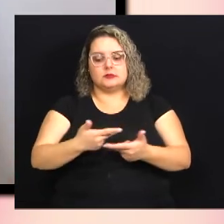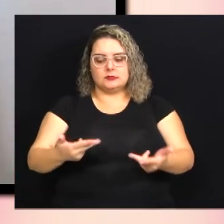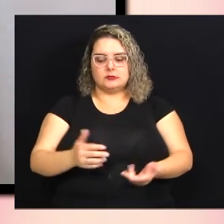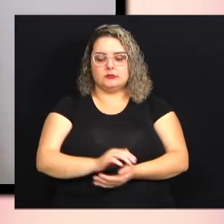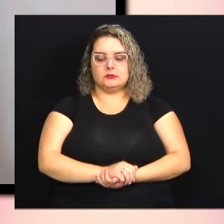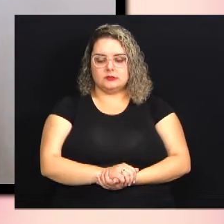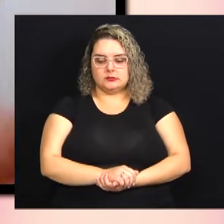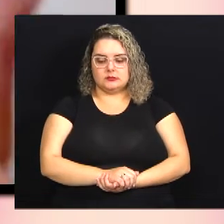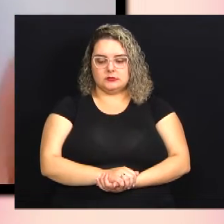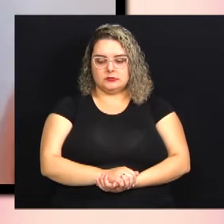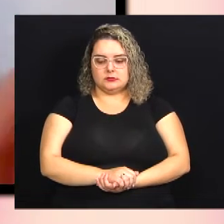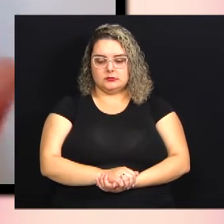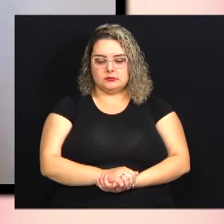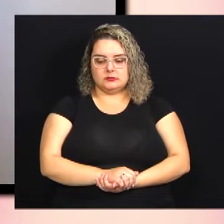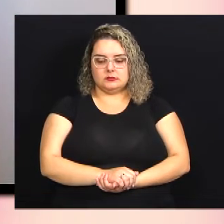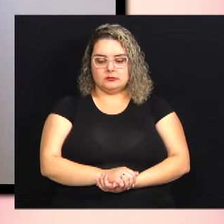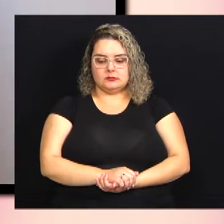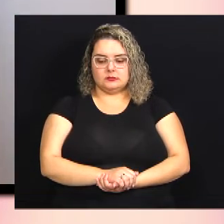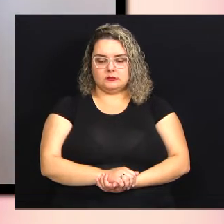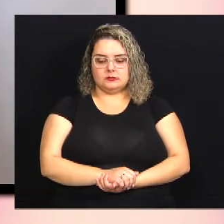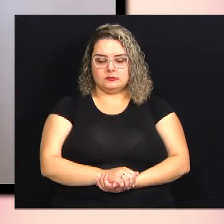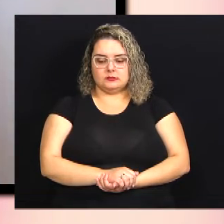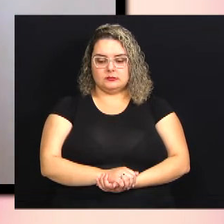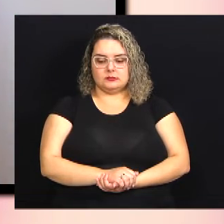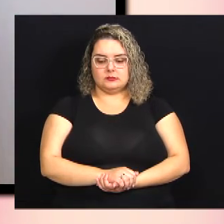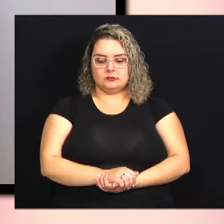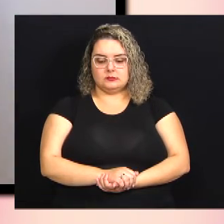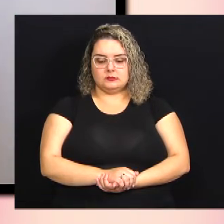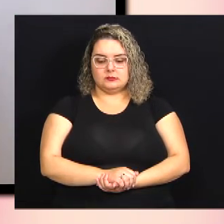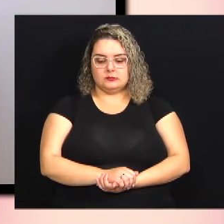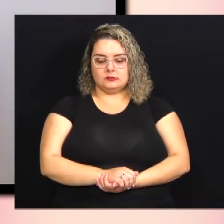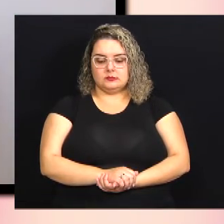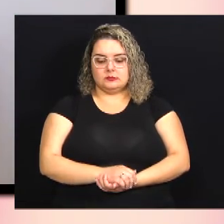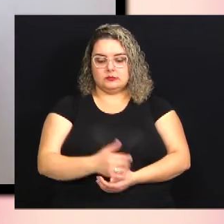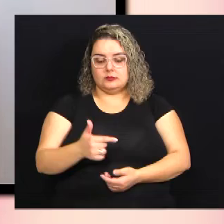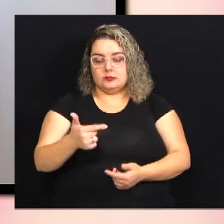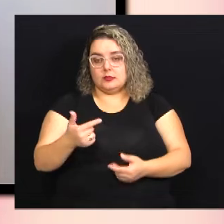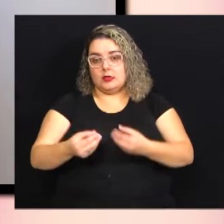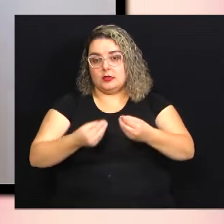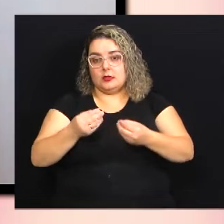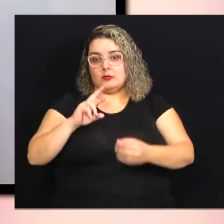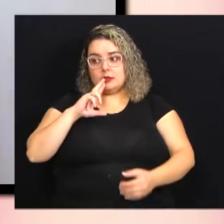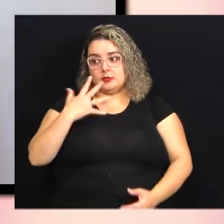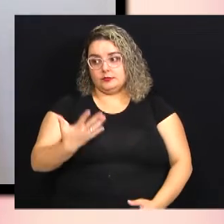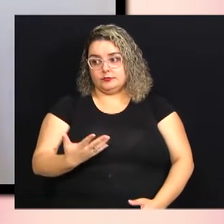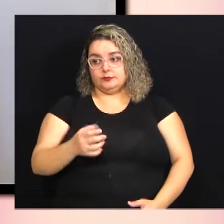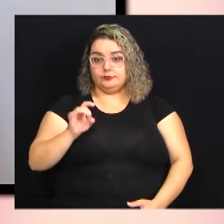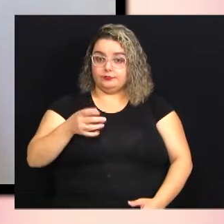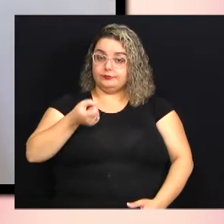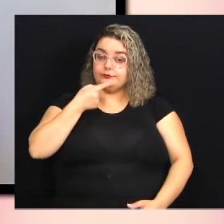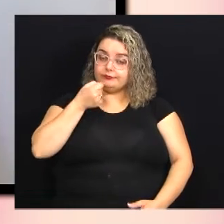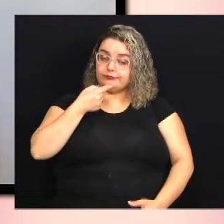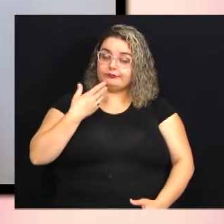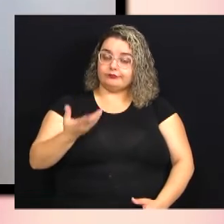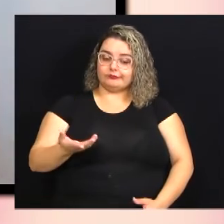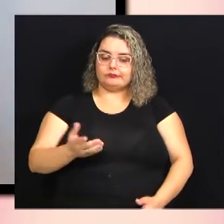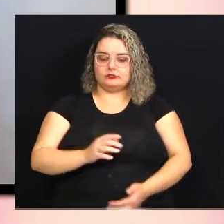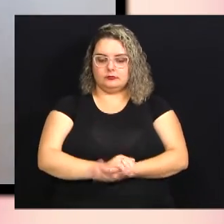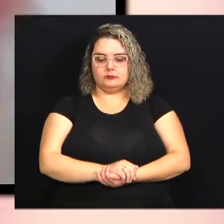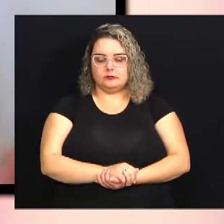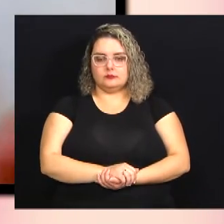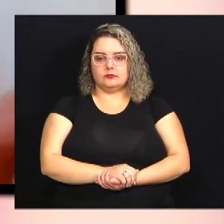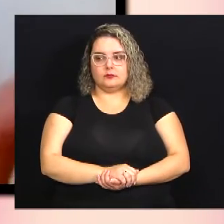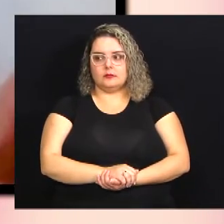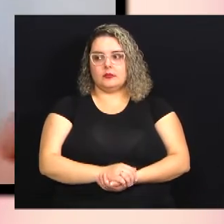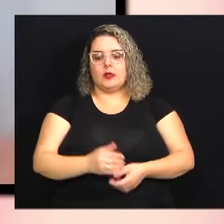isso, porque não dá para resolver tudo só com remédio, né? Tem